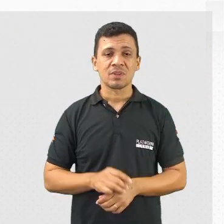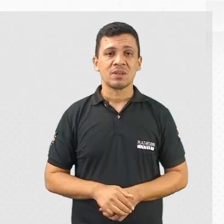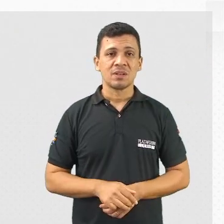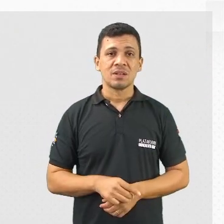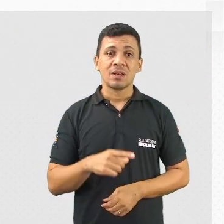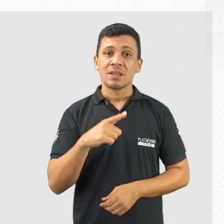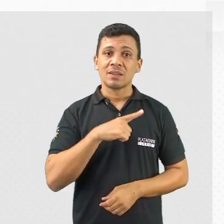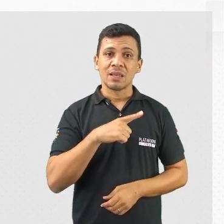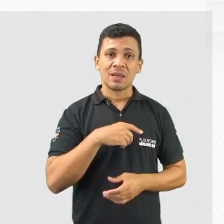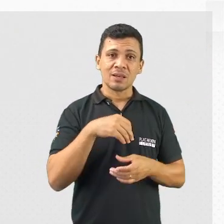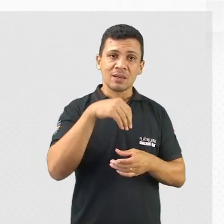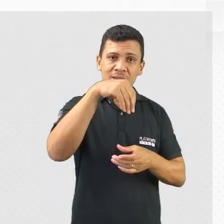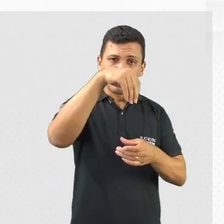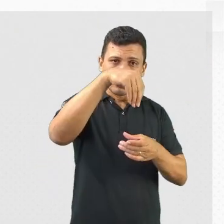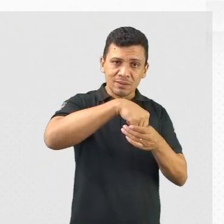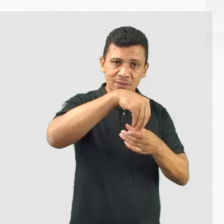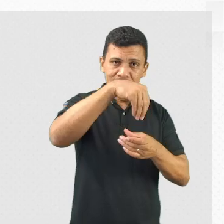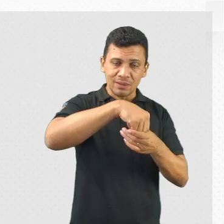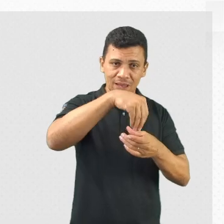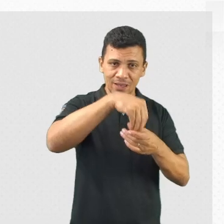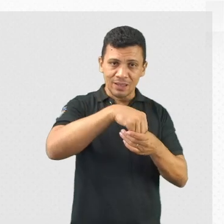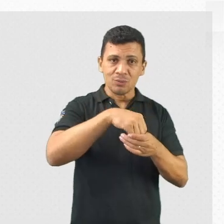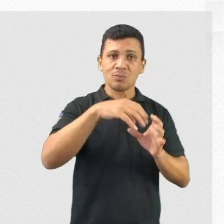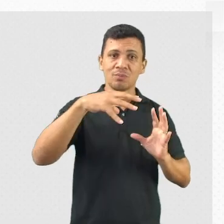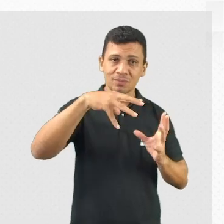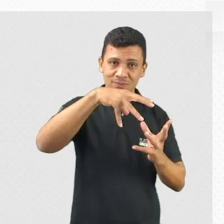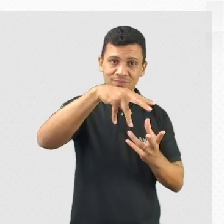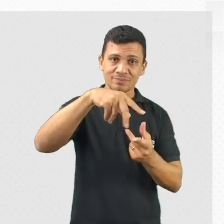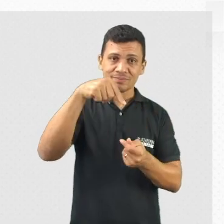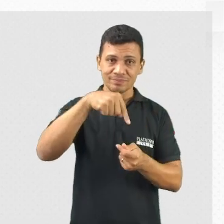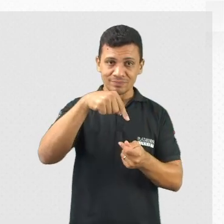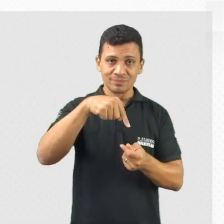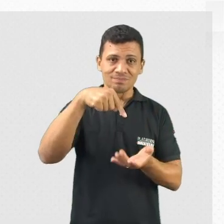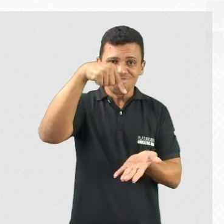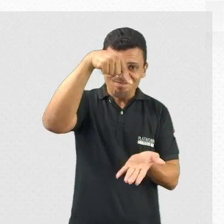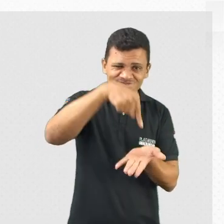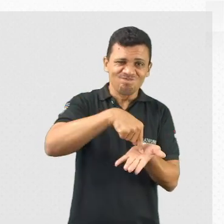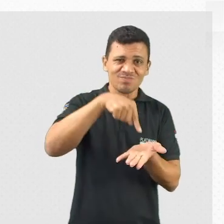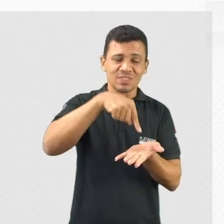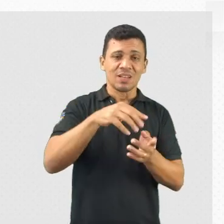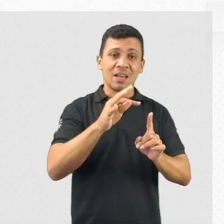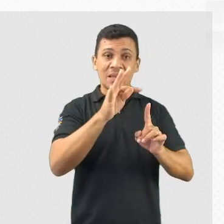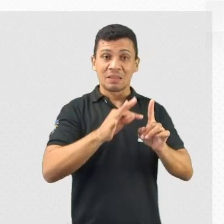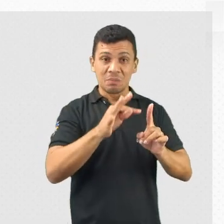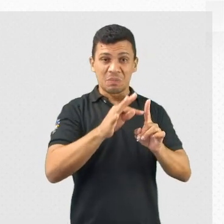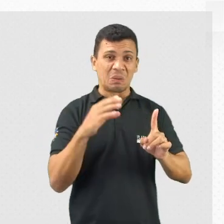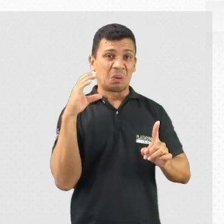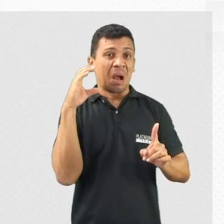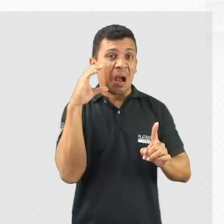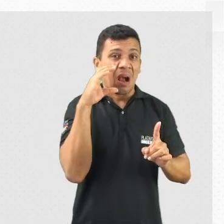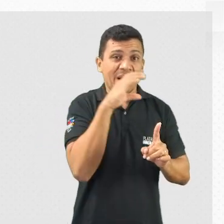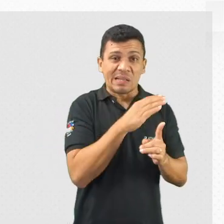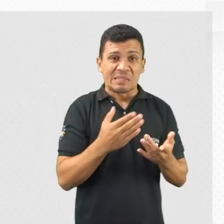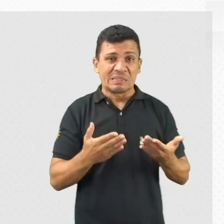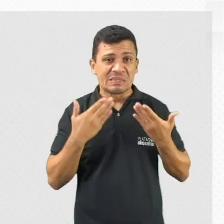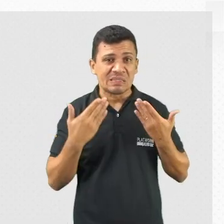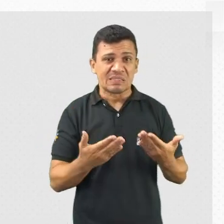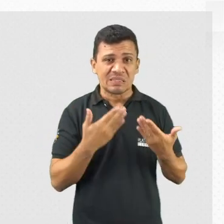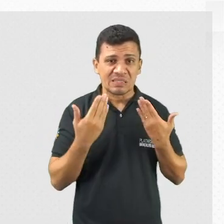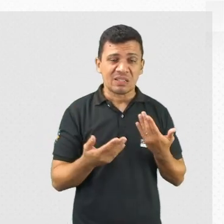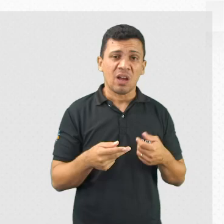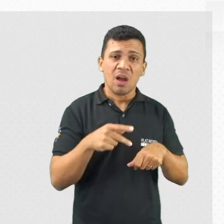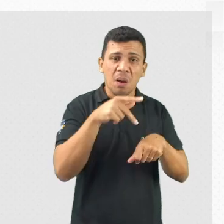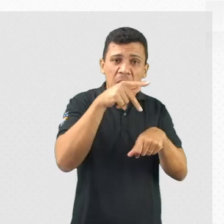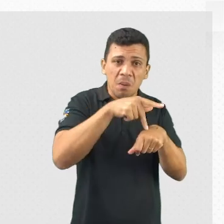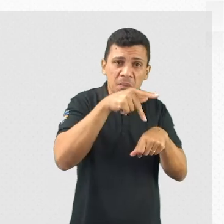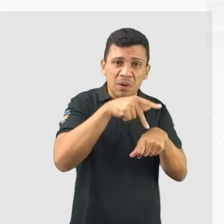mais ao interior do planeta, da Terra, maior será a temperatura, levando as rochas a entrarem em